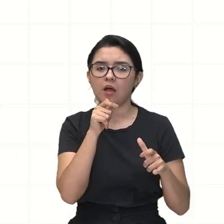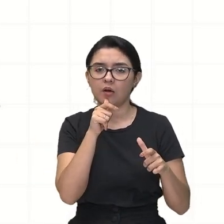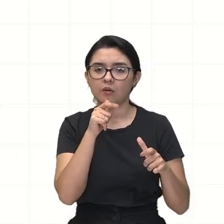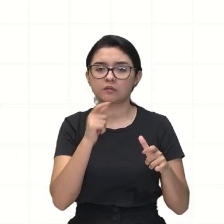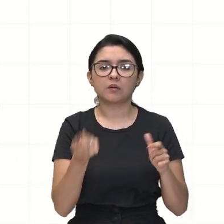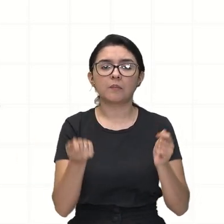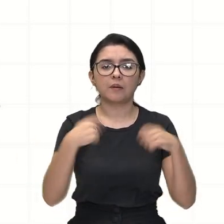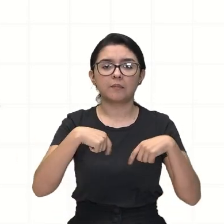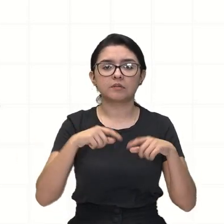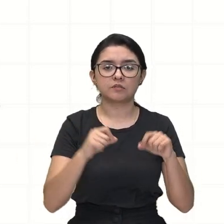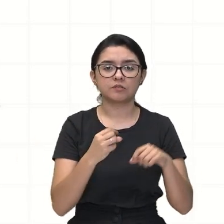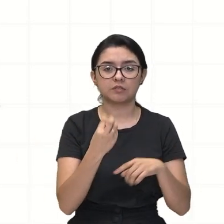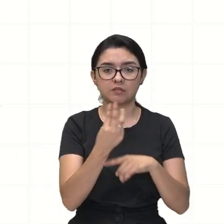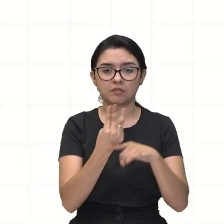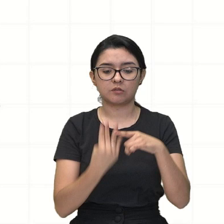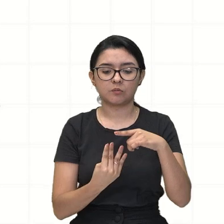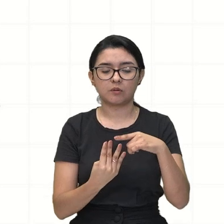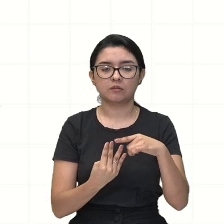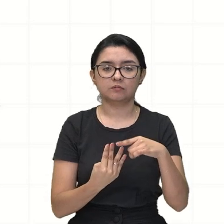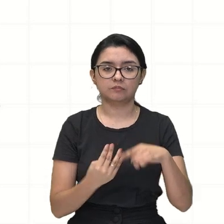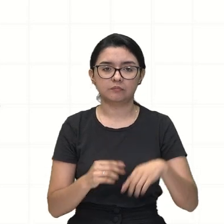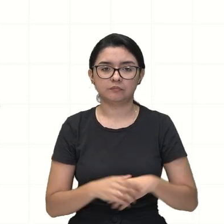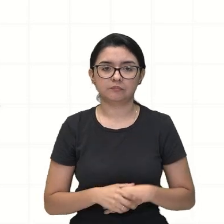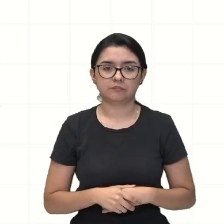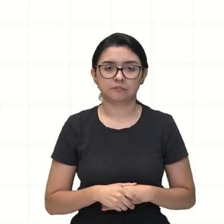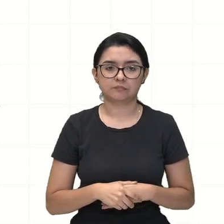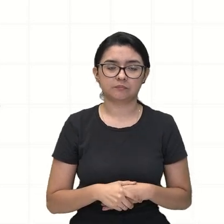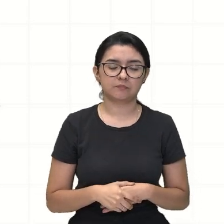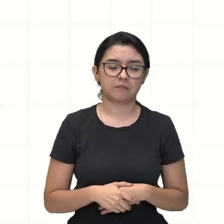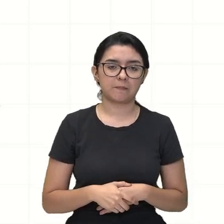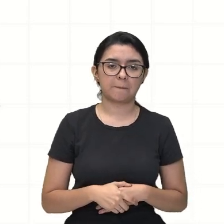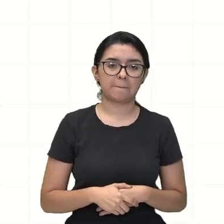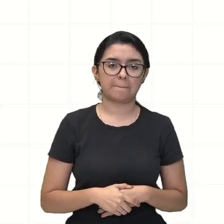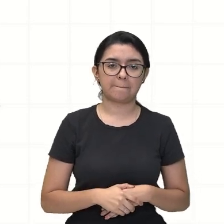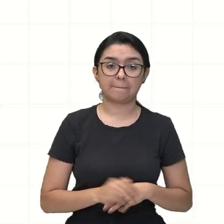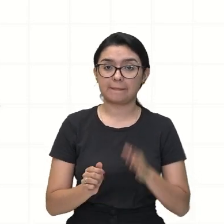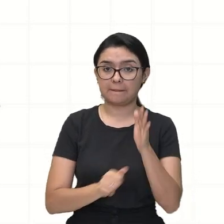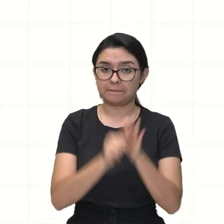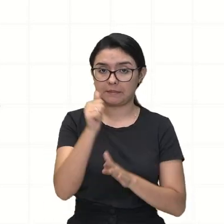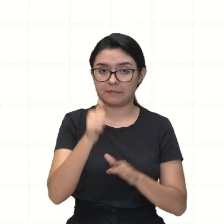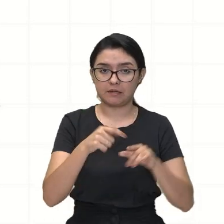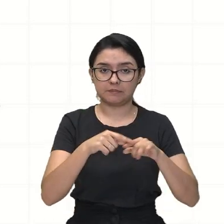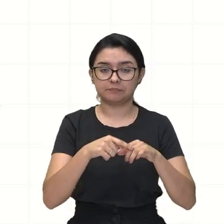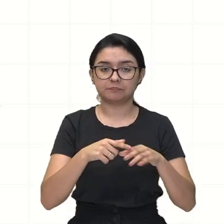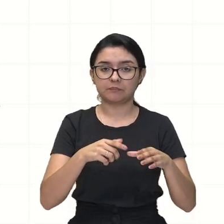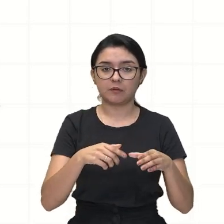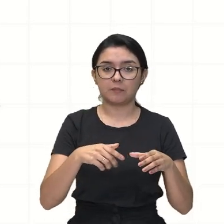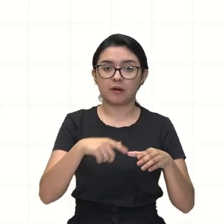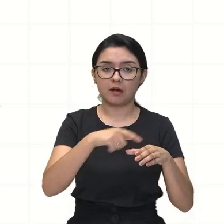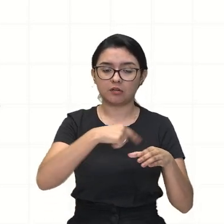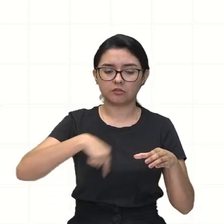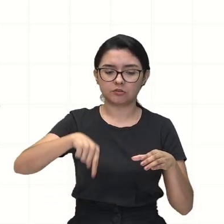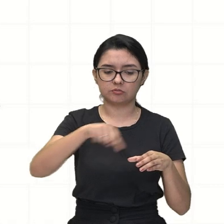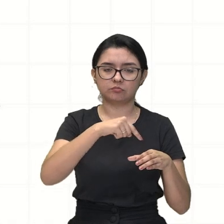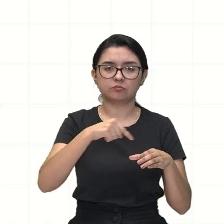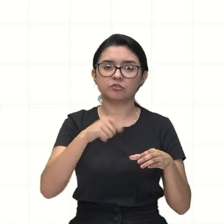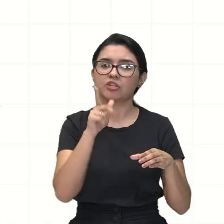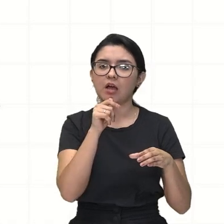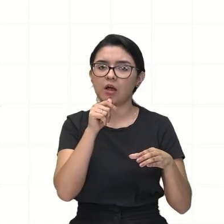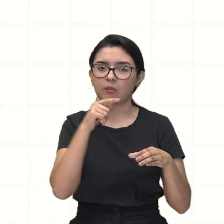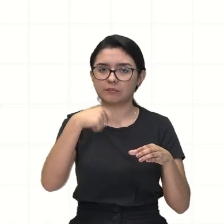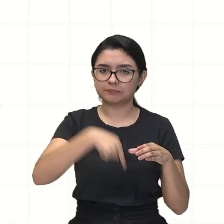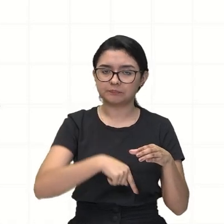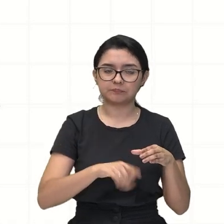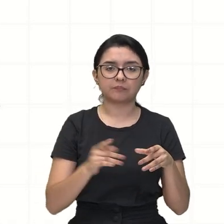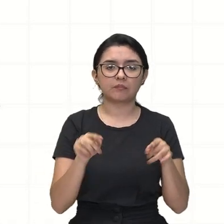né? Tá aqui, 3 sobre 4. Essa é a nossa primeira caixa. Com a mesma capacidade está, né?